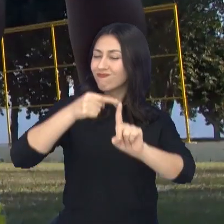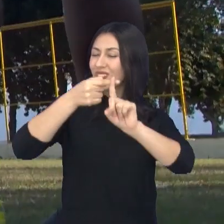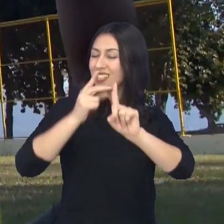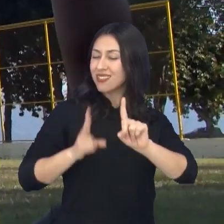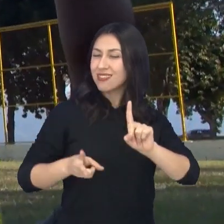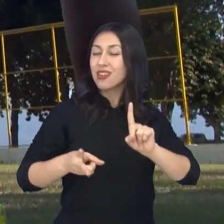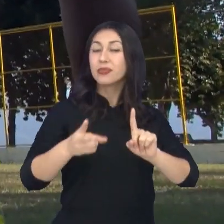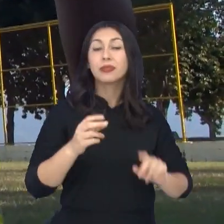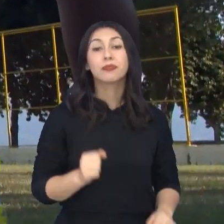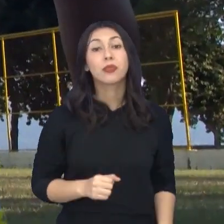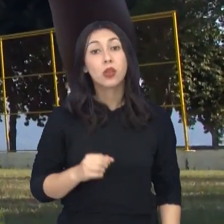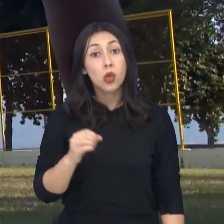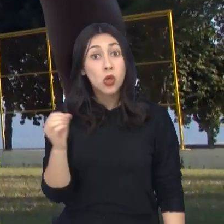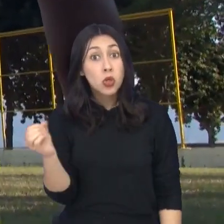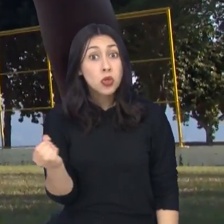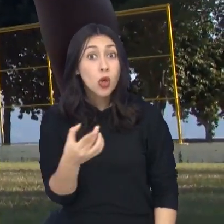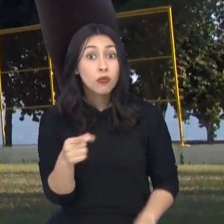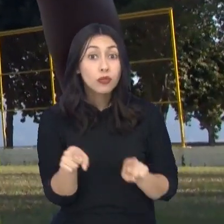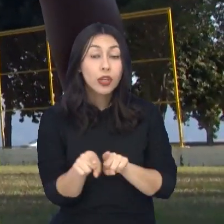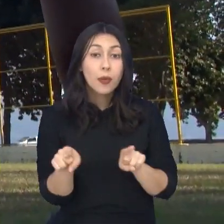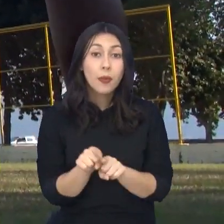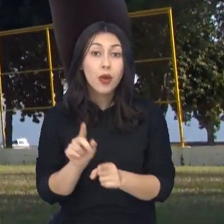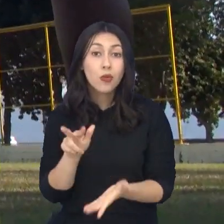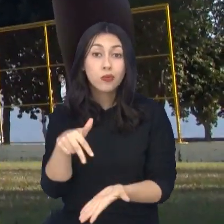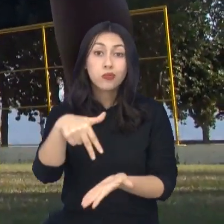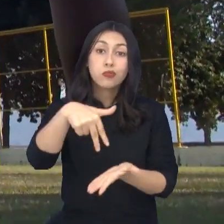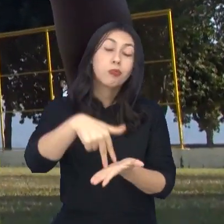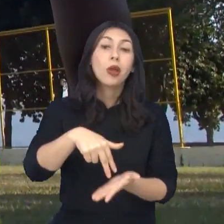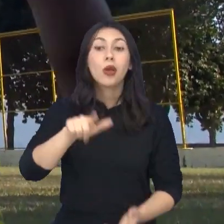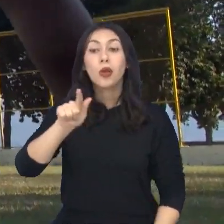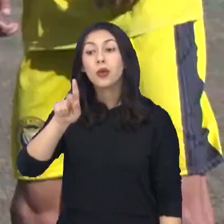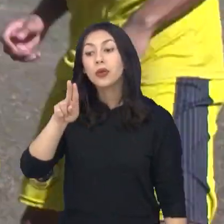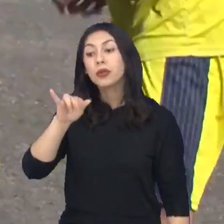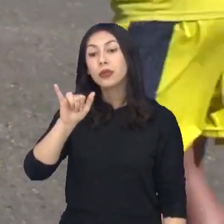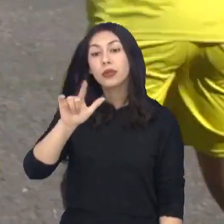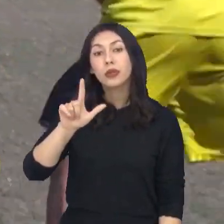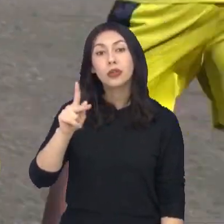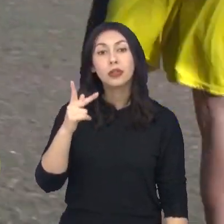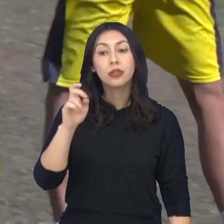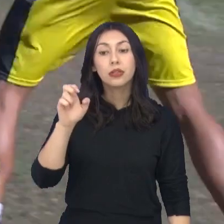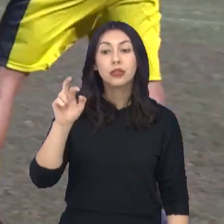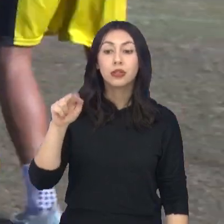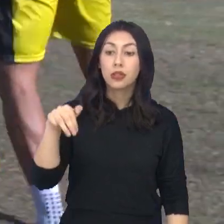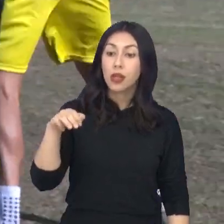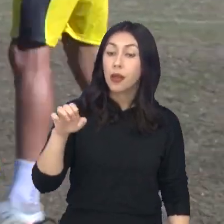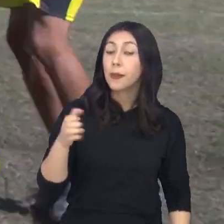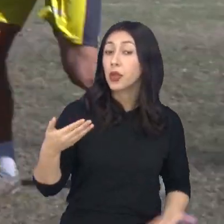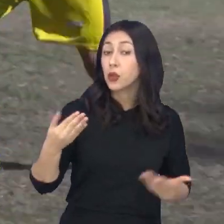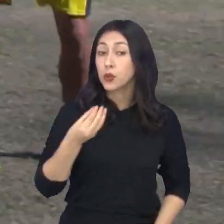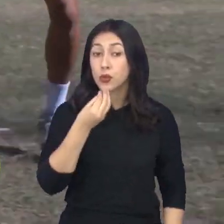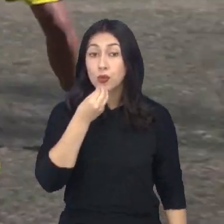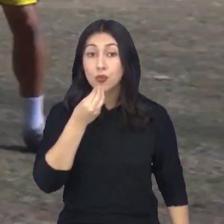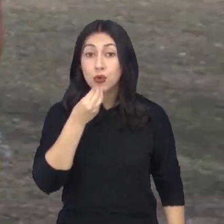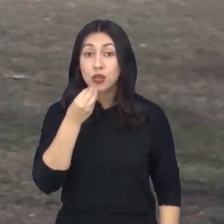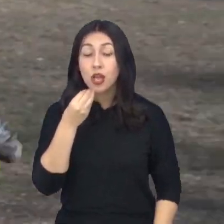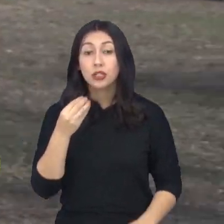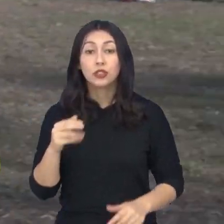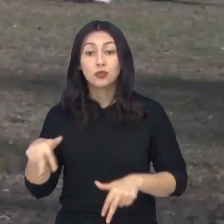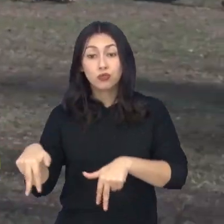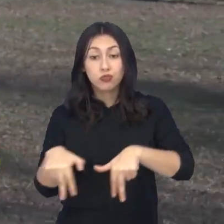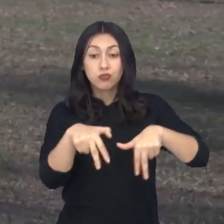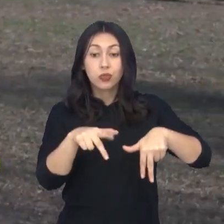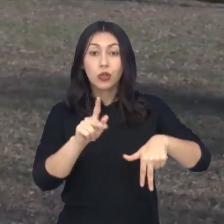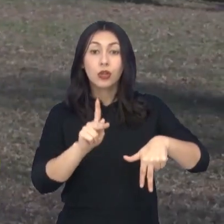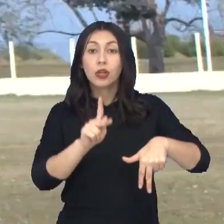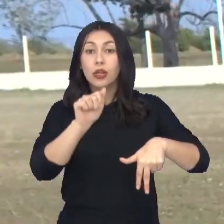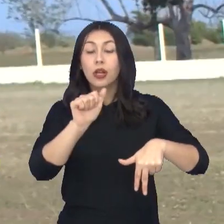Outra novidade será a estreia do zagueiro Guilherme no time titular, que vai receber a chance de jogar ao lado de Kalil no